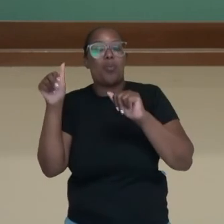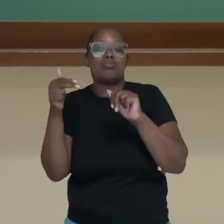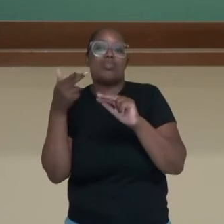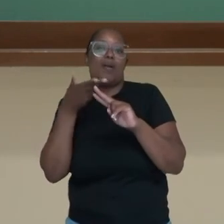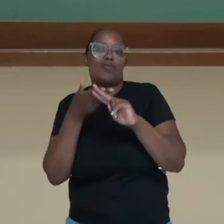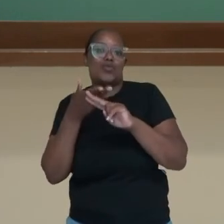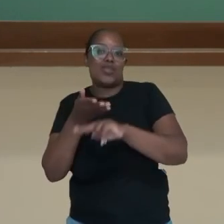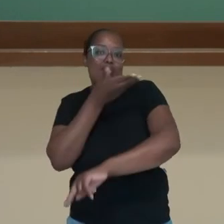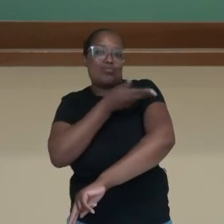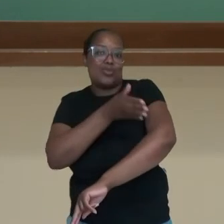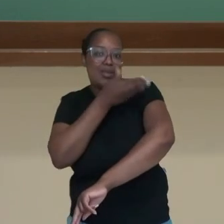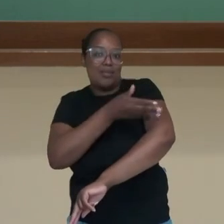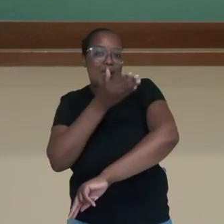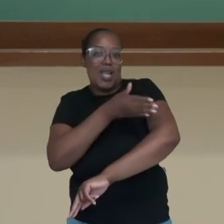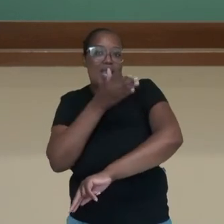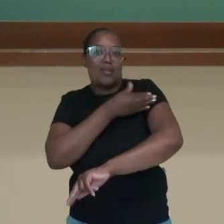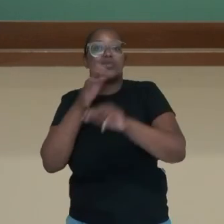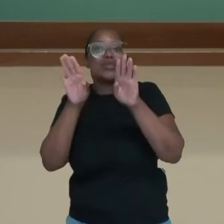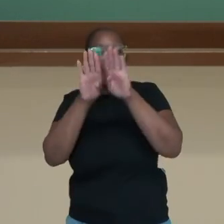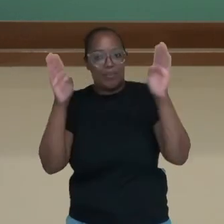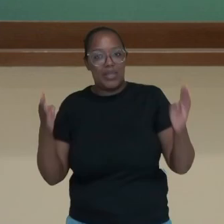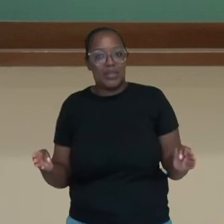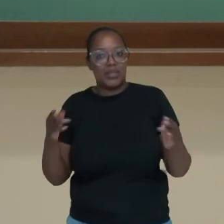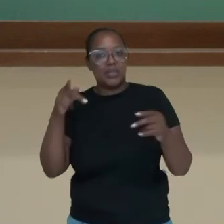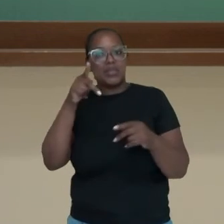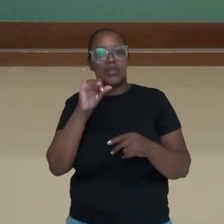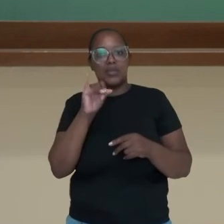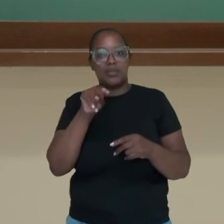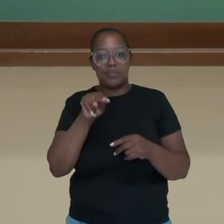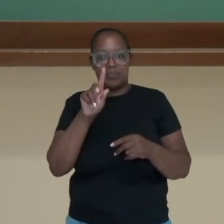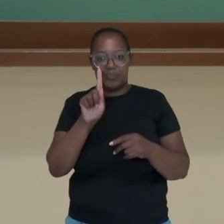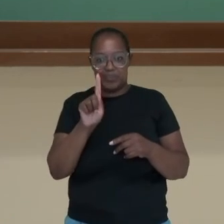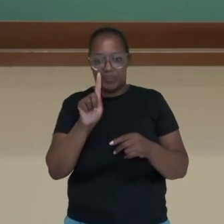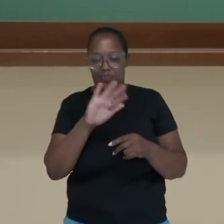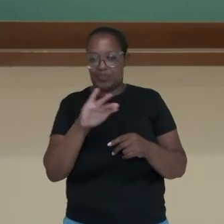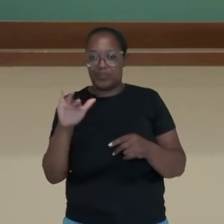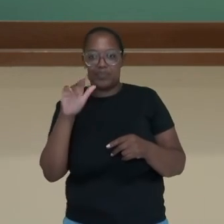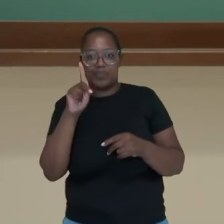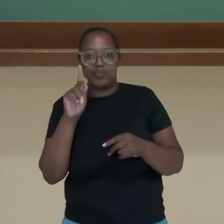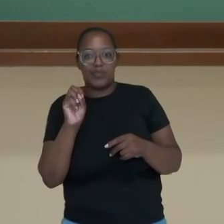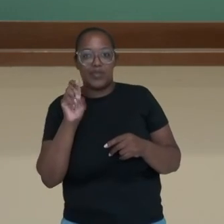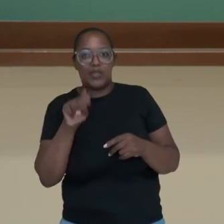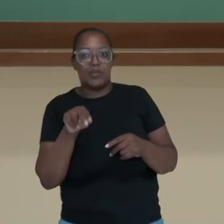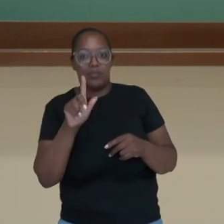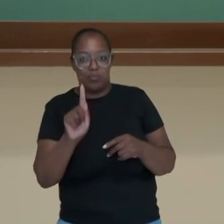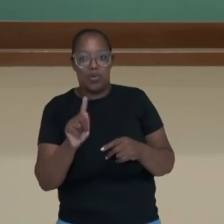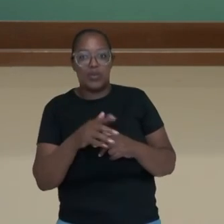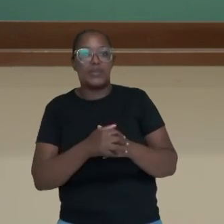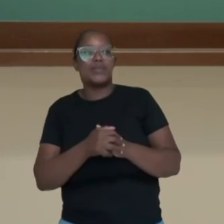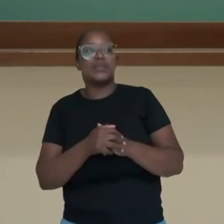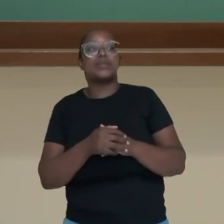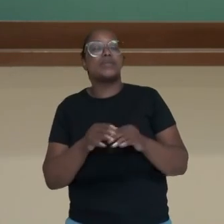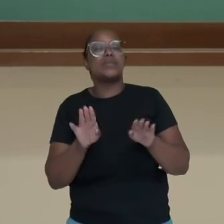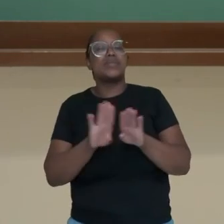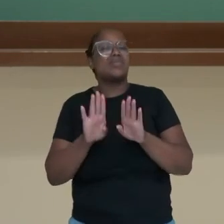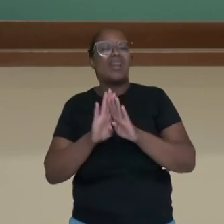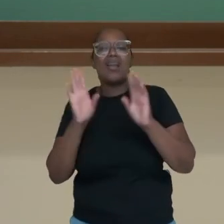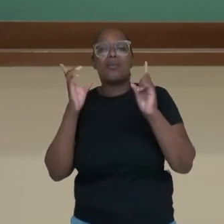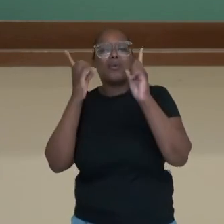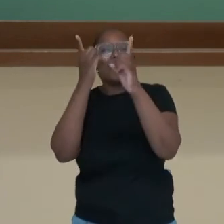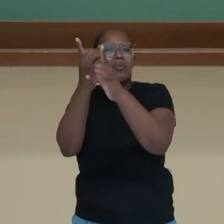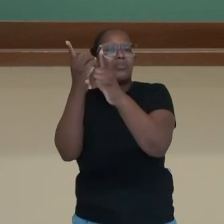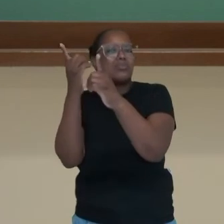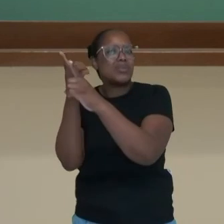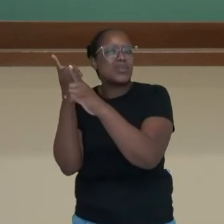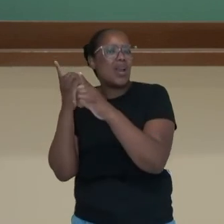de tudo, é um esporte de fácil acesso, né? É um esporte que, né, como nós já vimos, é encontrado em